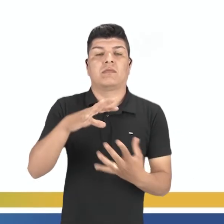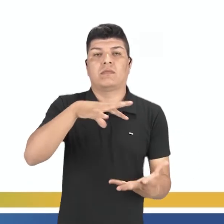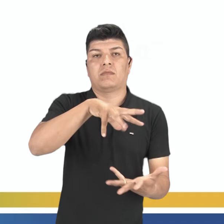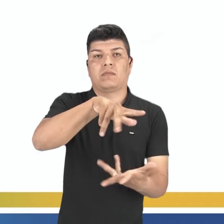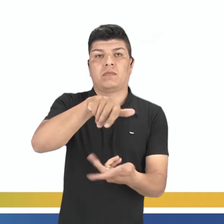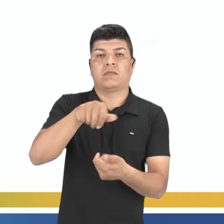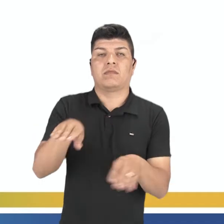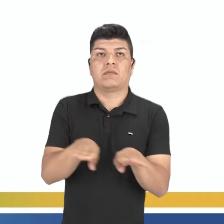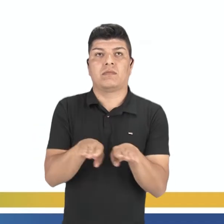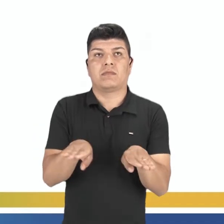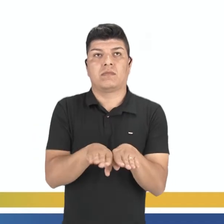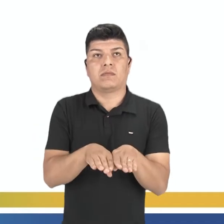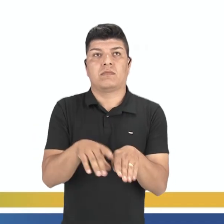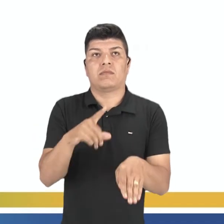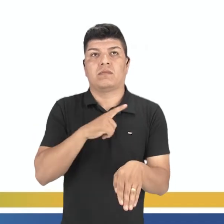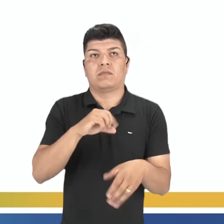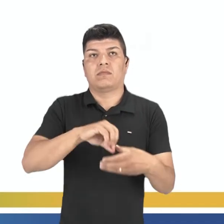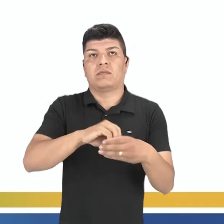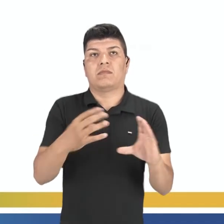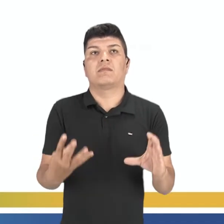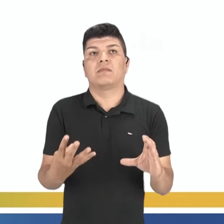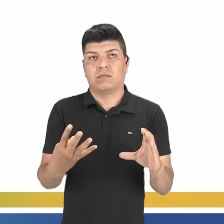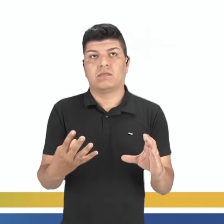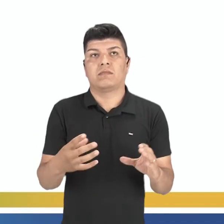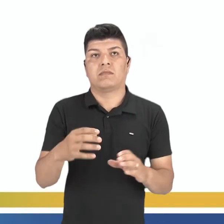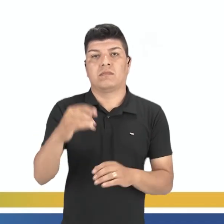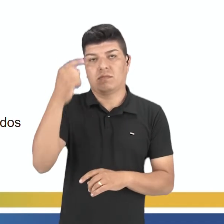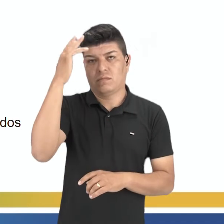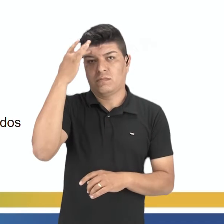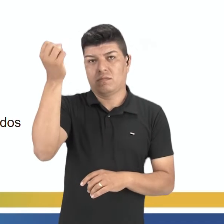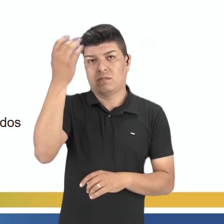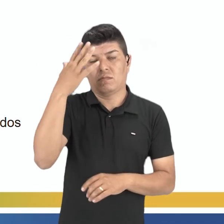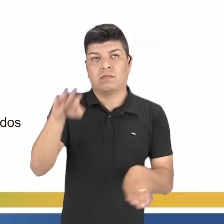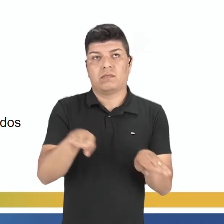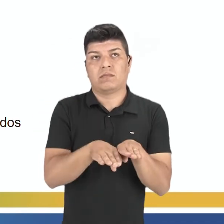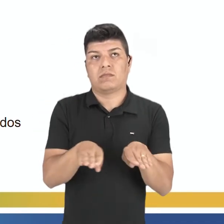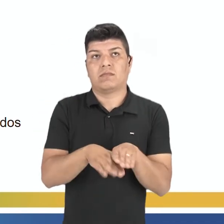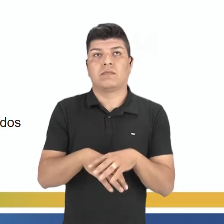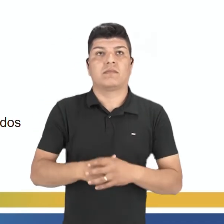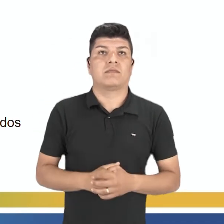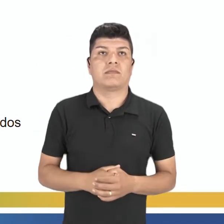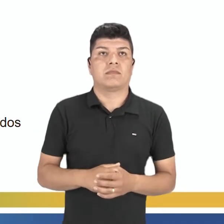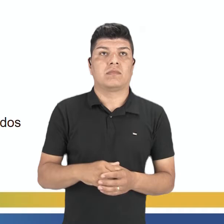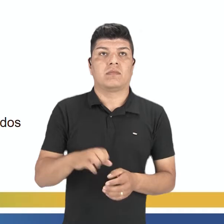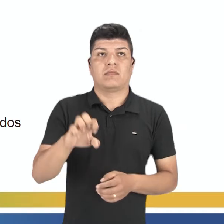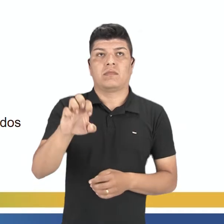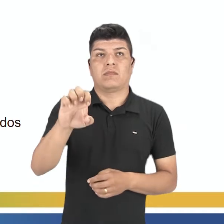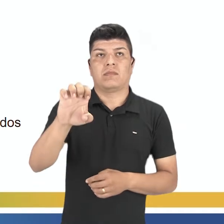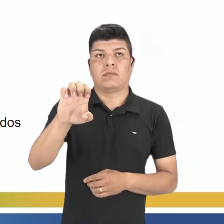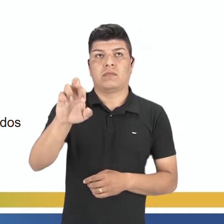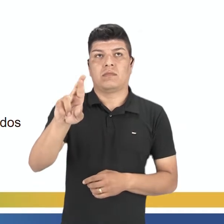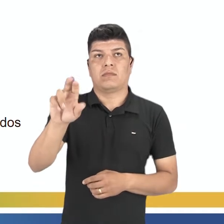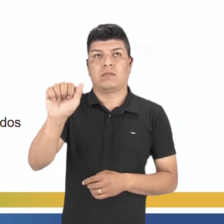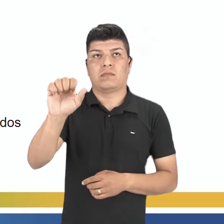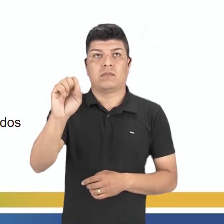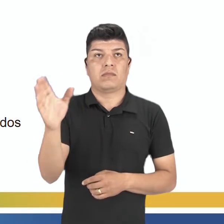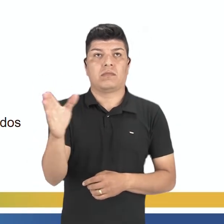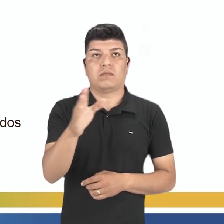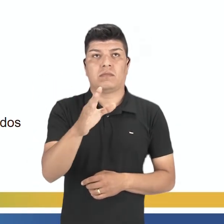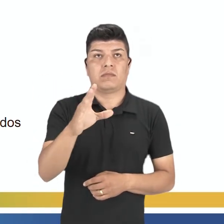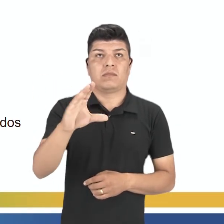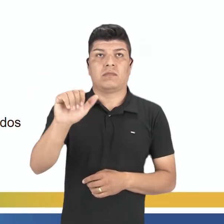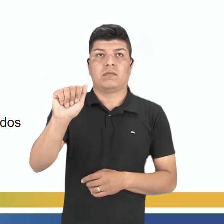mundial também. E tem um caráter iluminista, né? Com certeza. E as eras das antecipações, né?